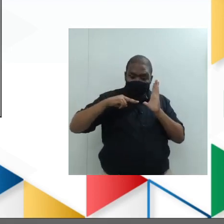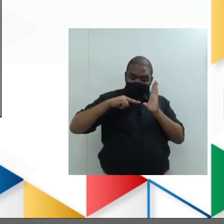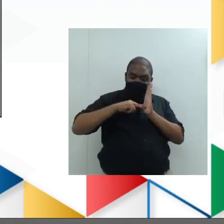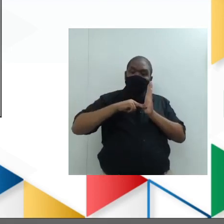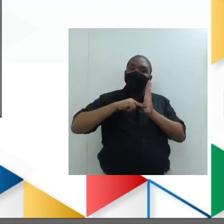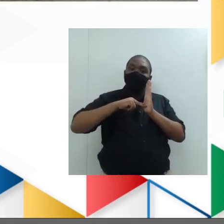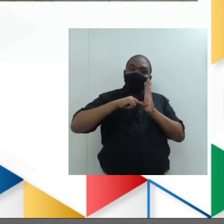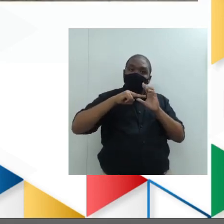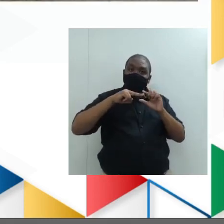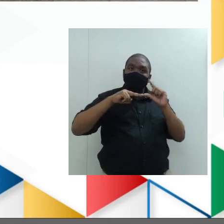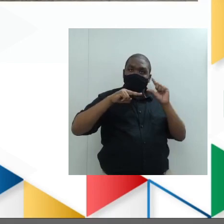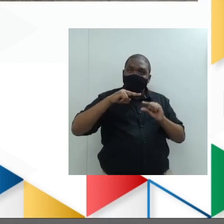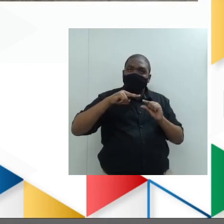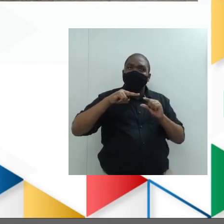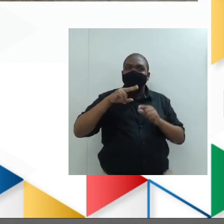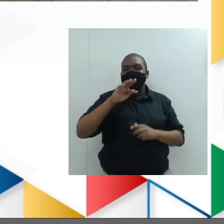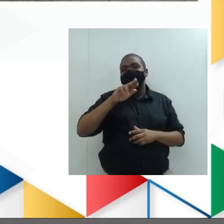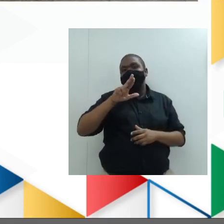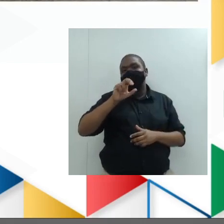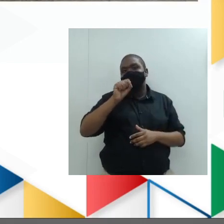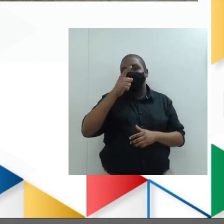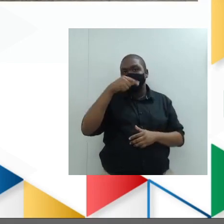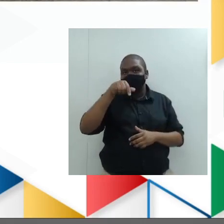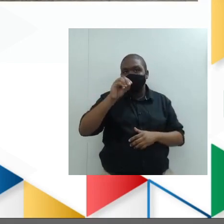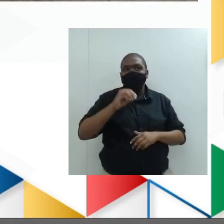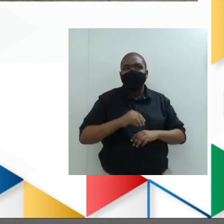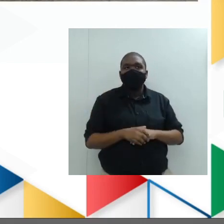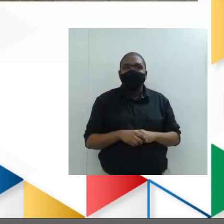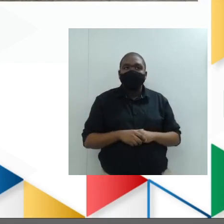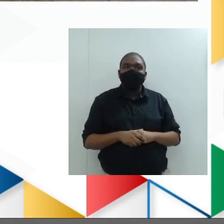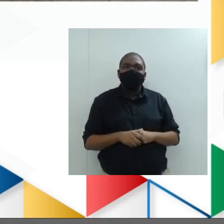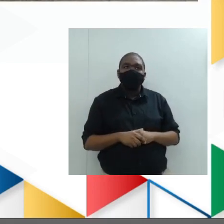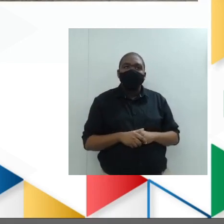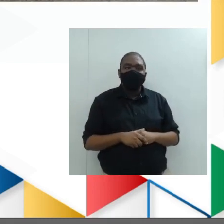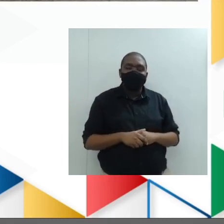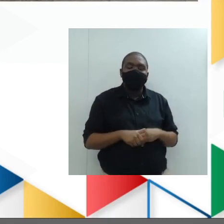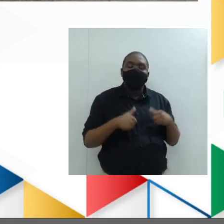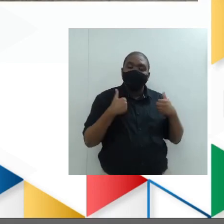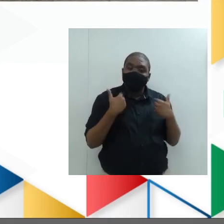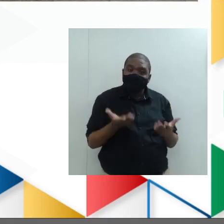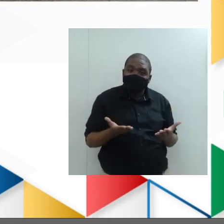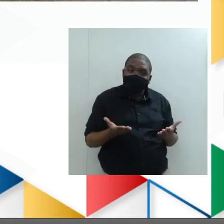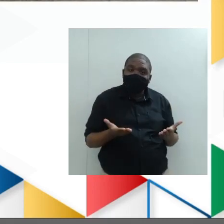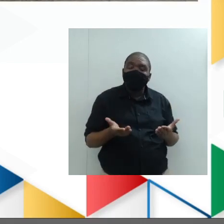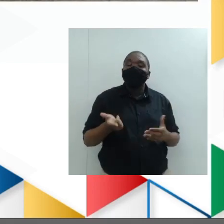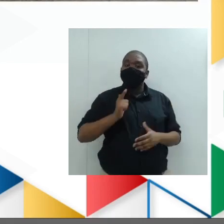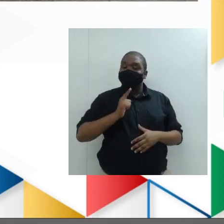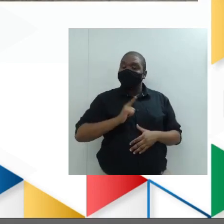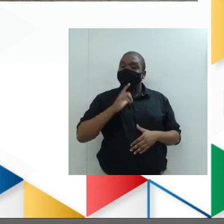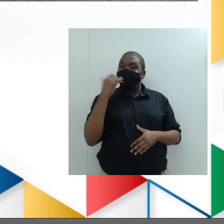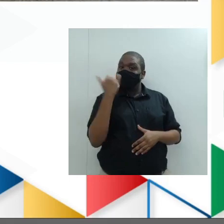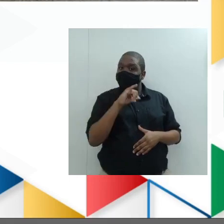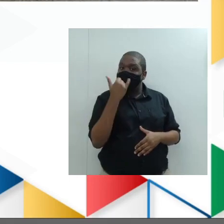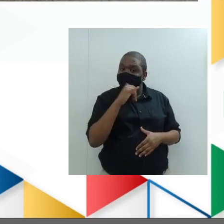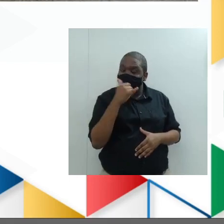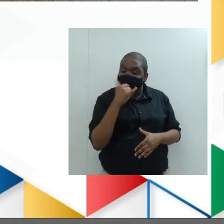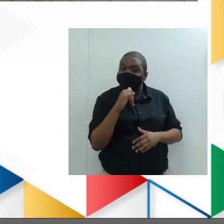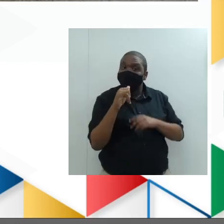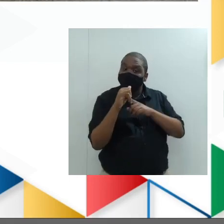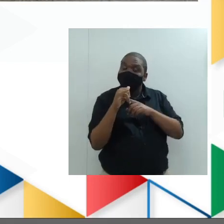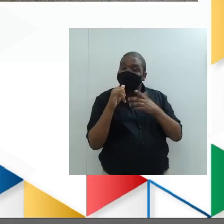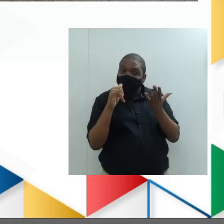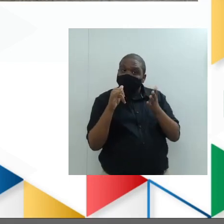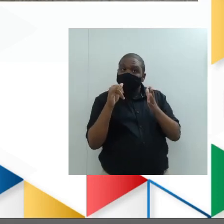baixo ponto de fusão. Então, quando atravessados por grandes correntes elétricas, essas